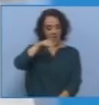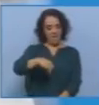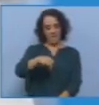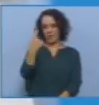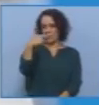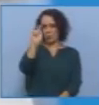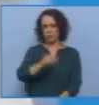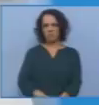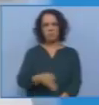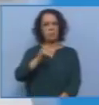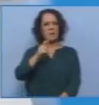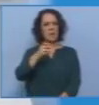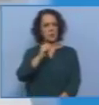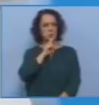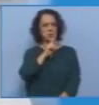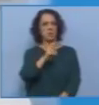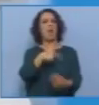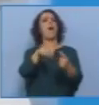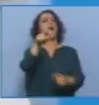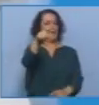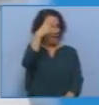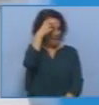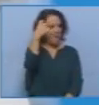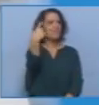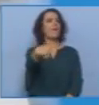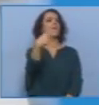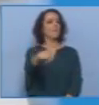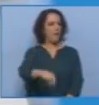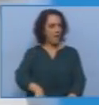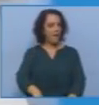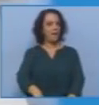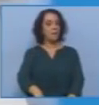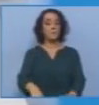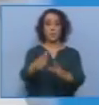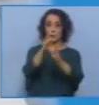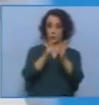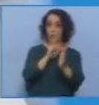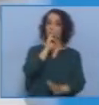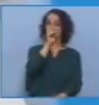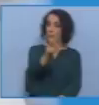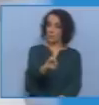Disse-lhe Pilatos: Então tu és rei. Jesus respondeu-lhe: